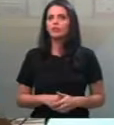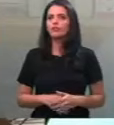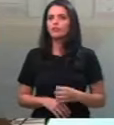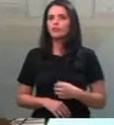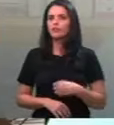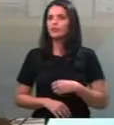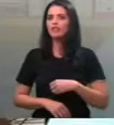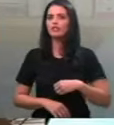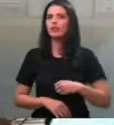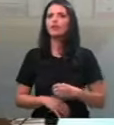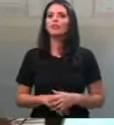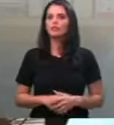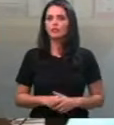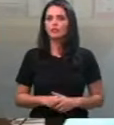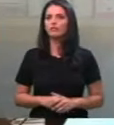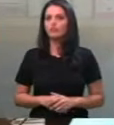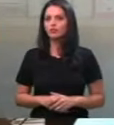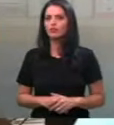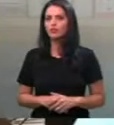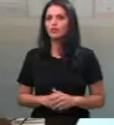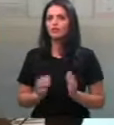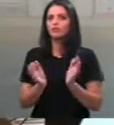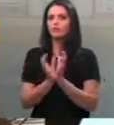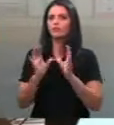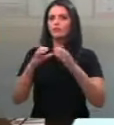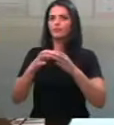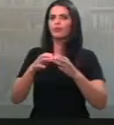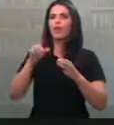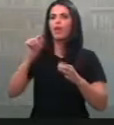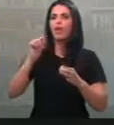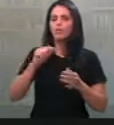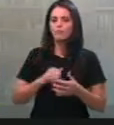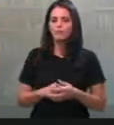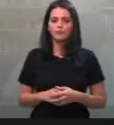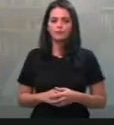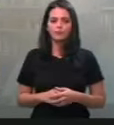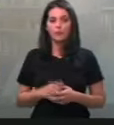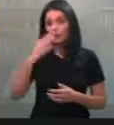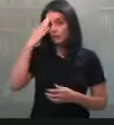Fortalecendo sempre a democracia, né, presidente? Era isso, obrigado a Vossa Excelência. Obrigado, senador Paulo Paim.